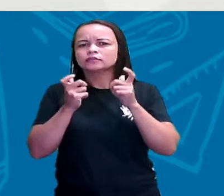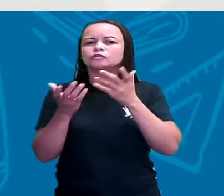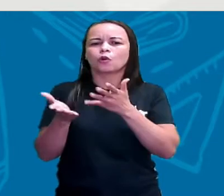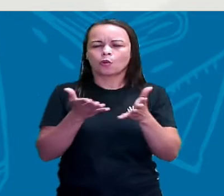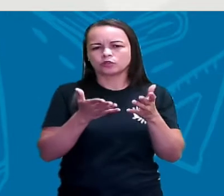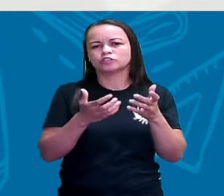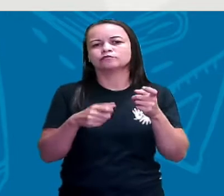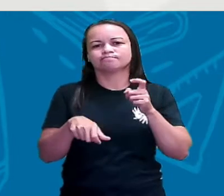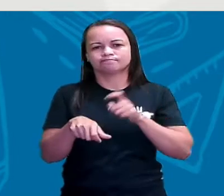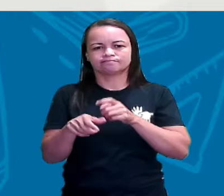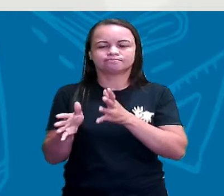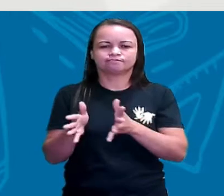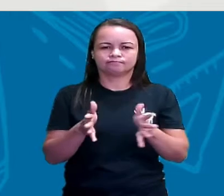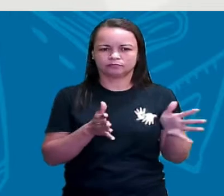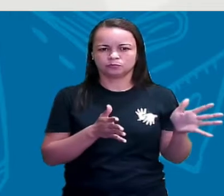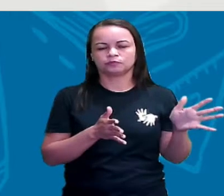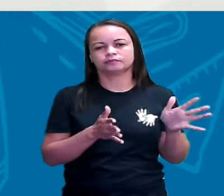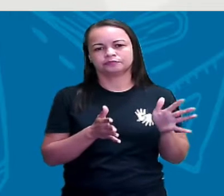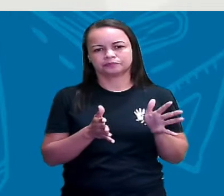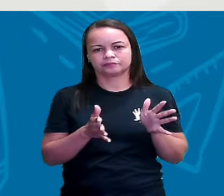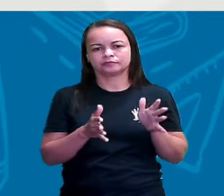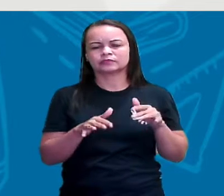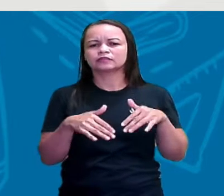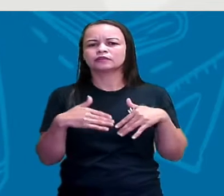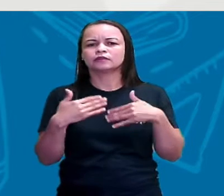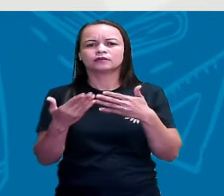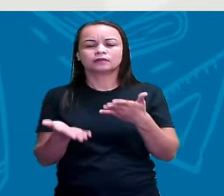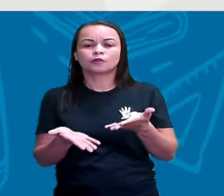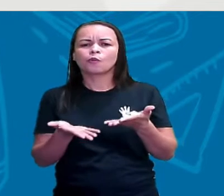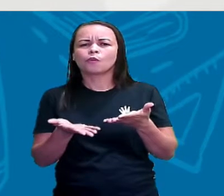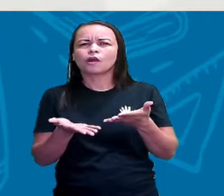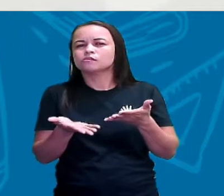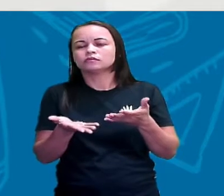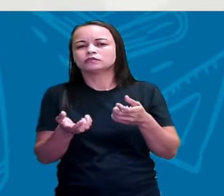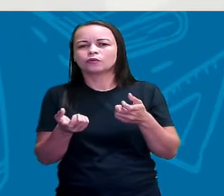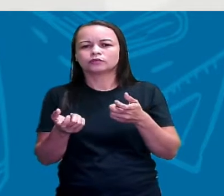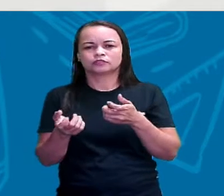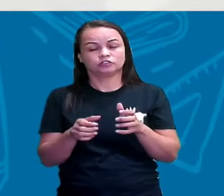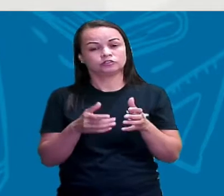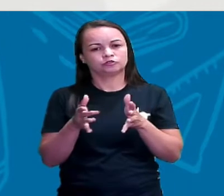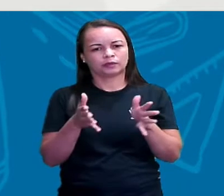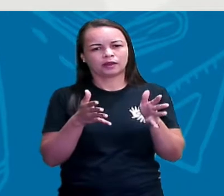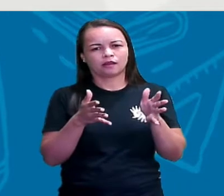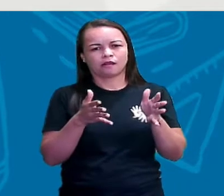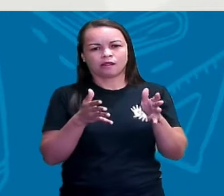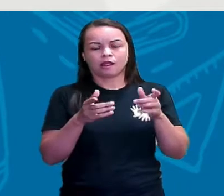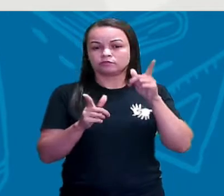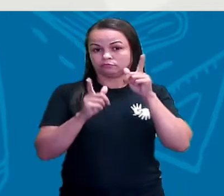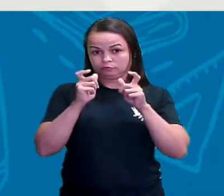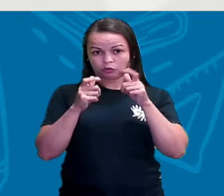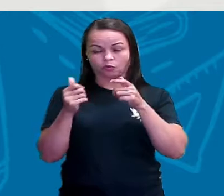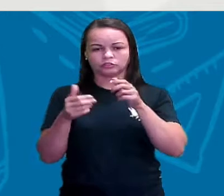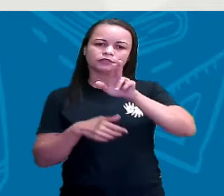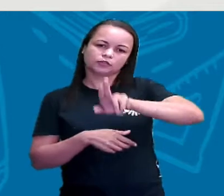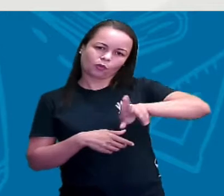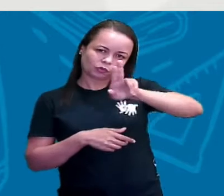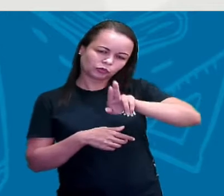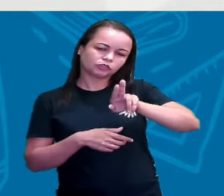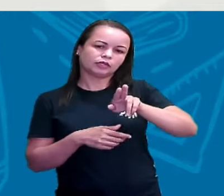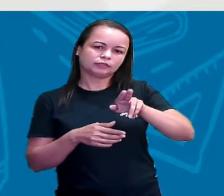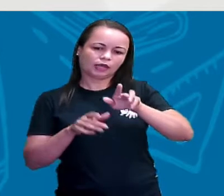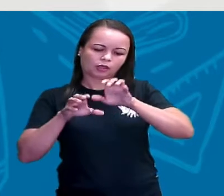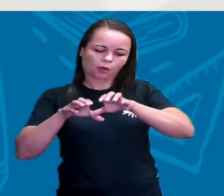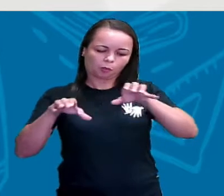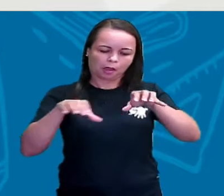expressões temporais. E quais são essas expressões temporais? Então, separei aqui algumas que são mais utilizadas.